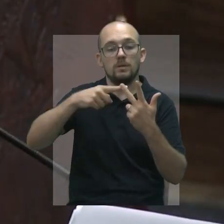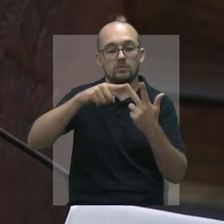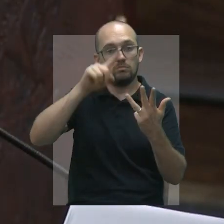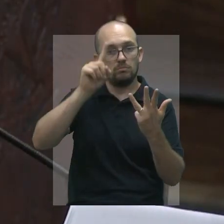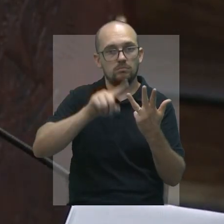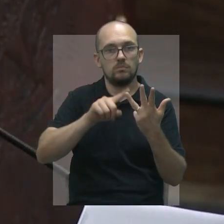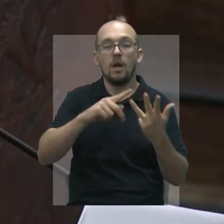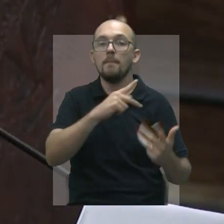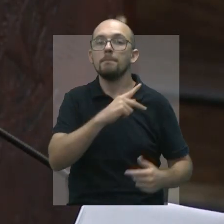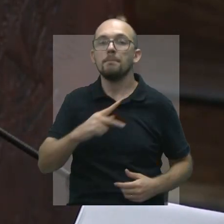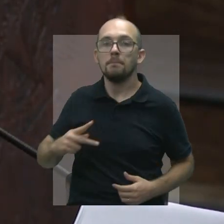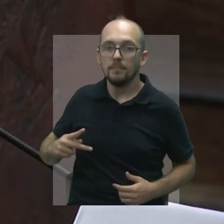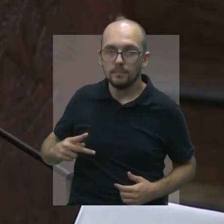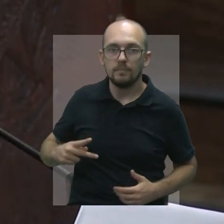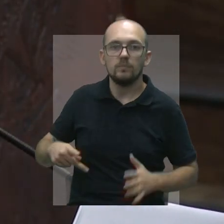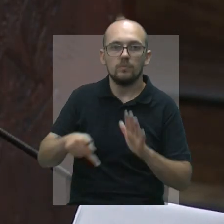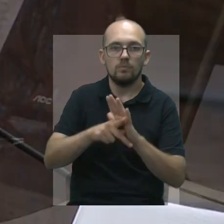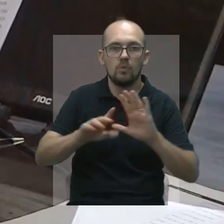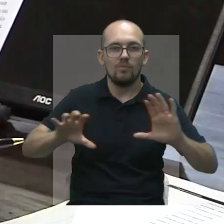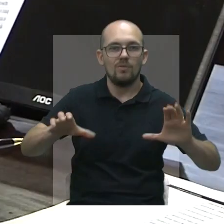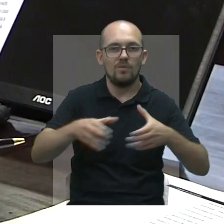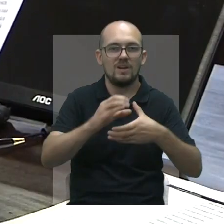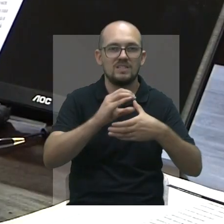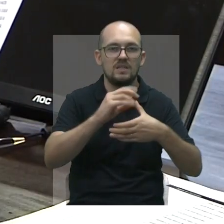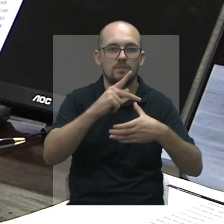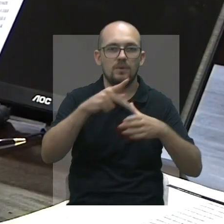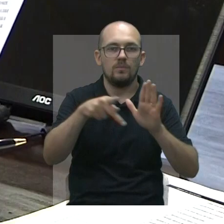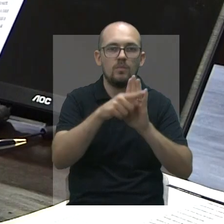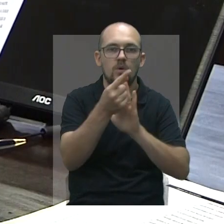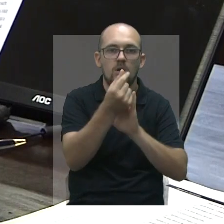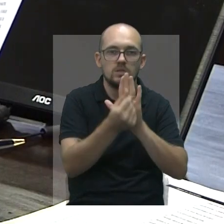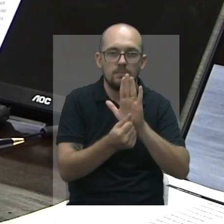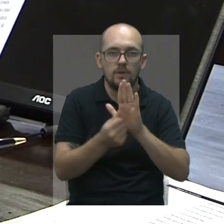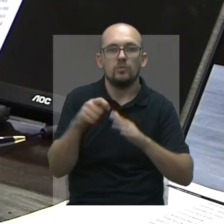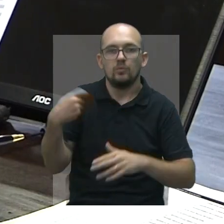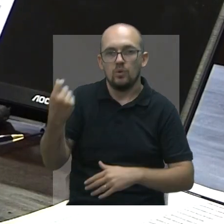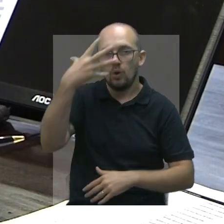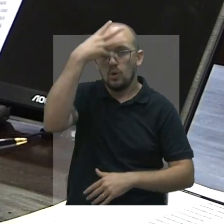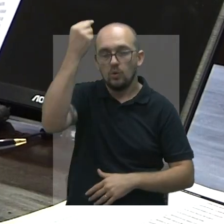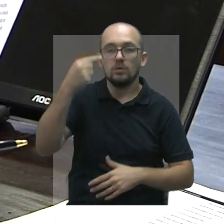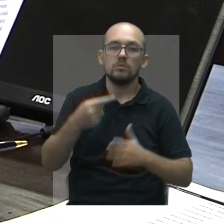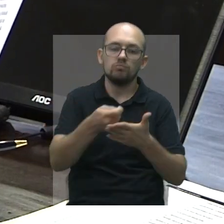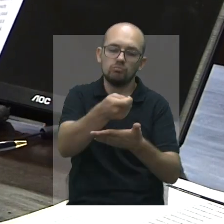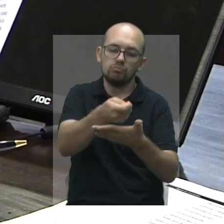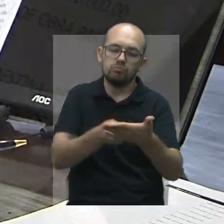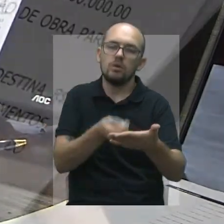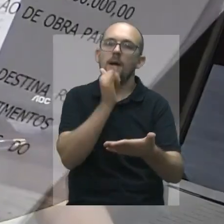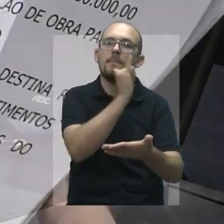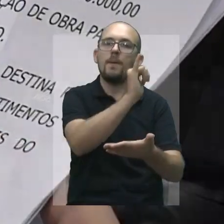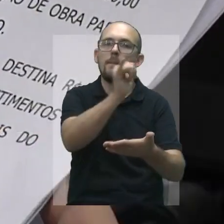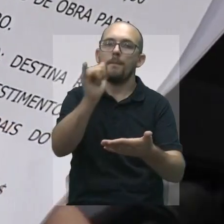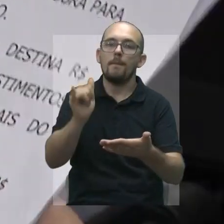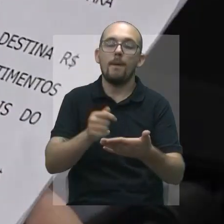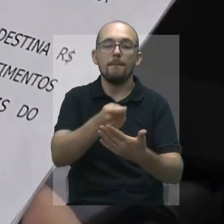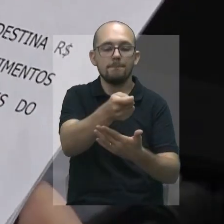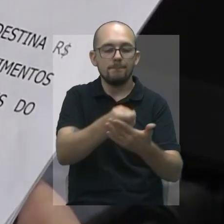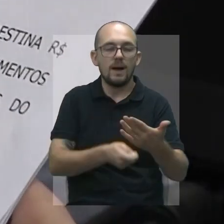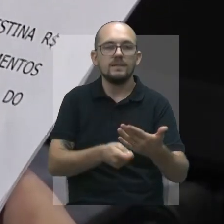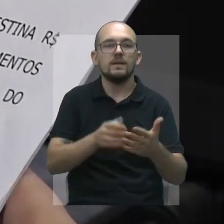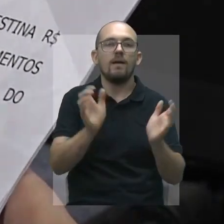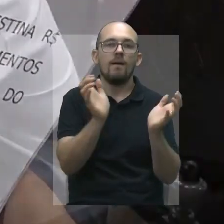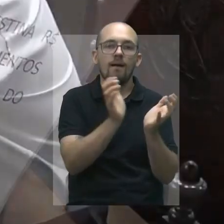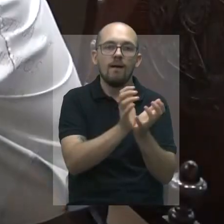Comissão de Finanças, Orçamento e Economia da Câmara emitiu o parecer relativo às emendas apresentadas à